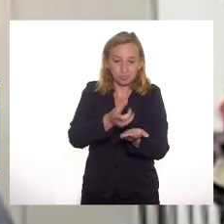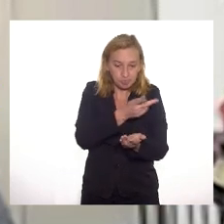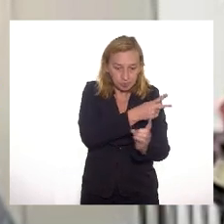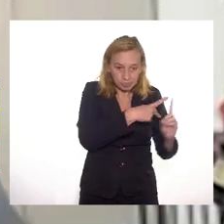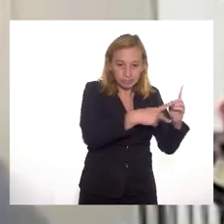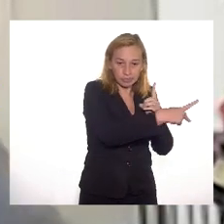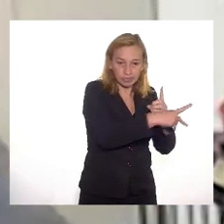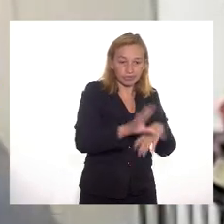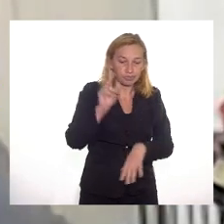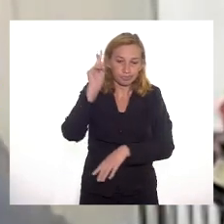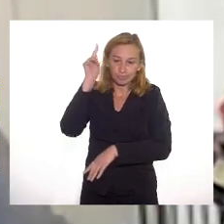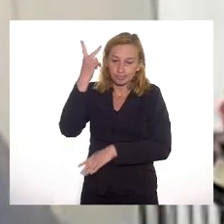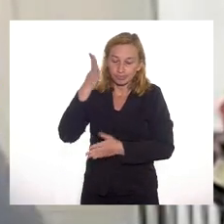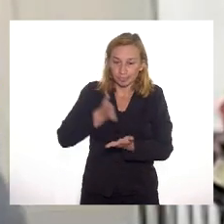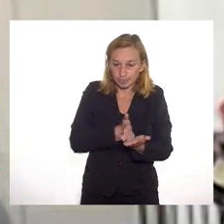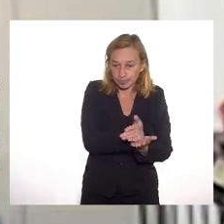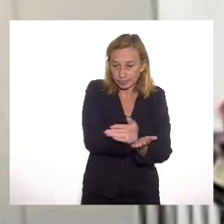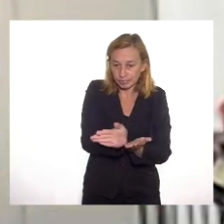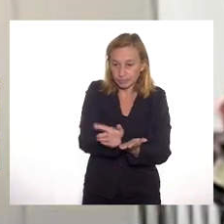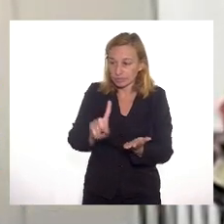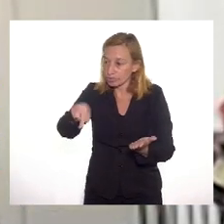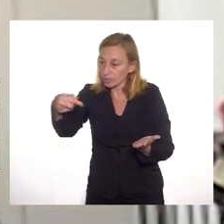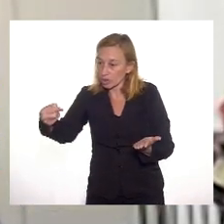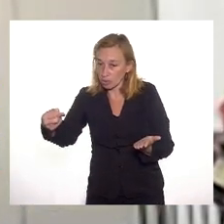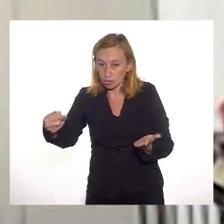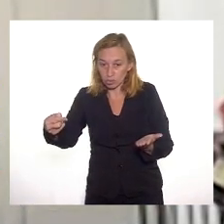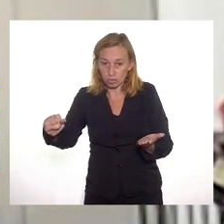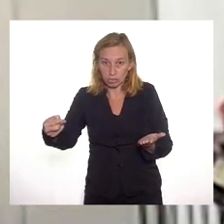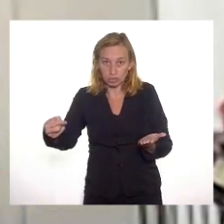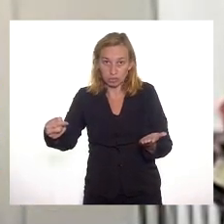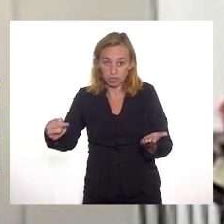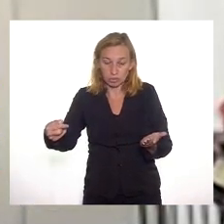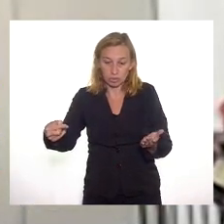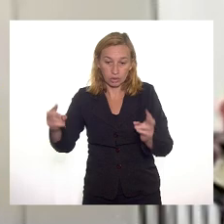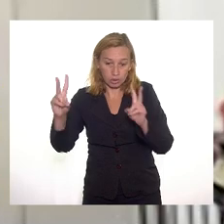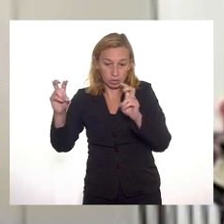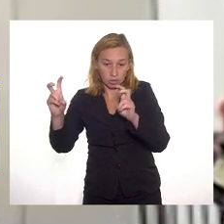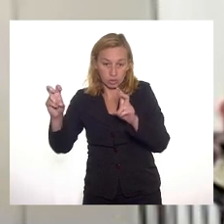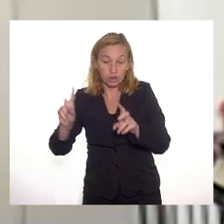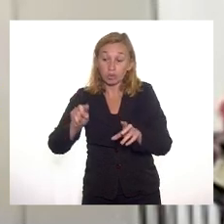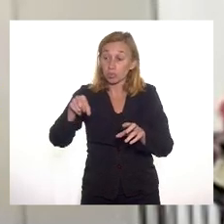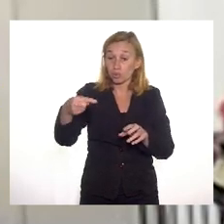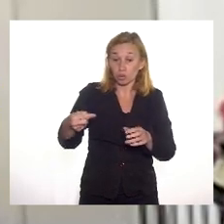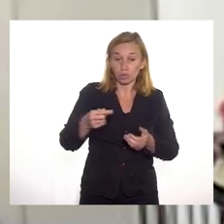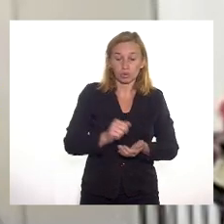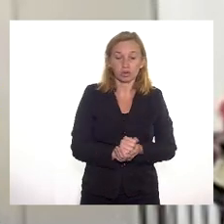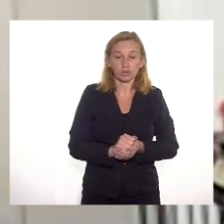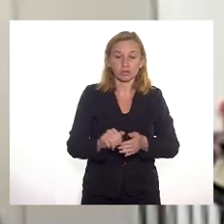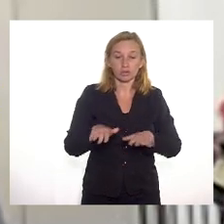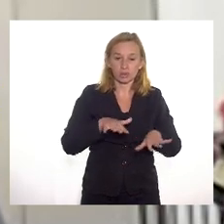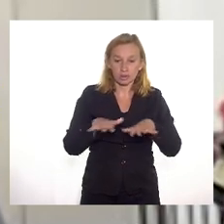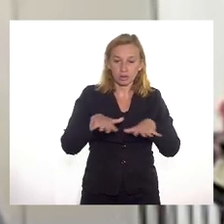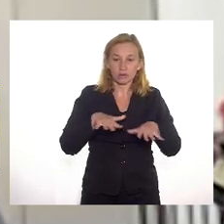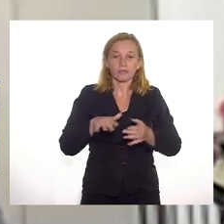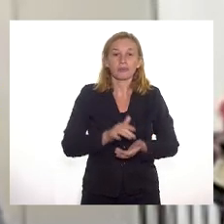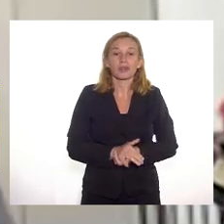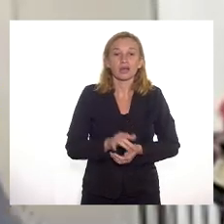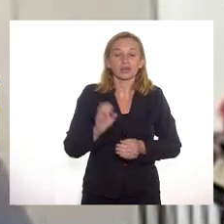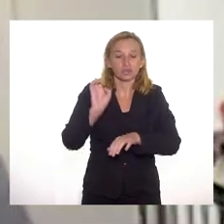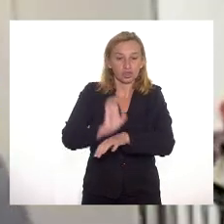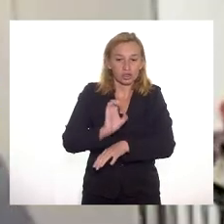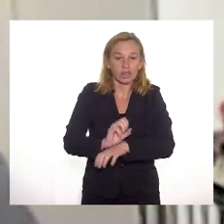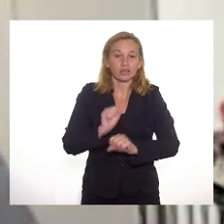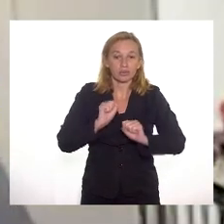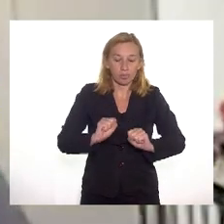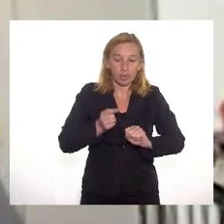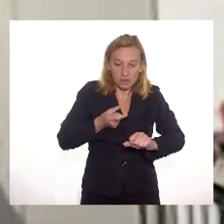que historicamente foram desviados da sua finalidade, e, por outro, dando maior mobilidade para que o Estado possa